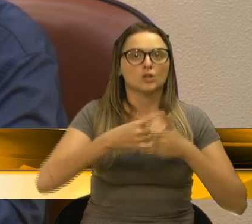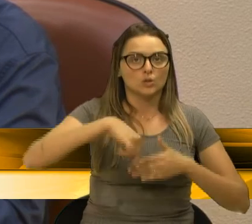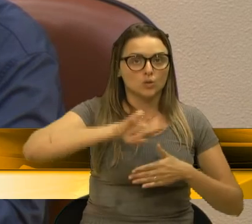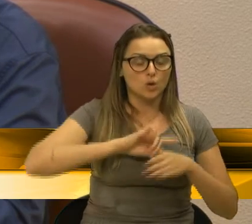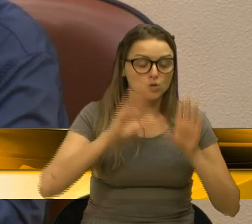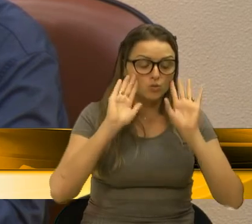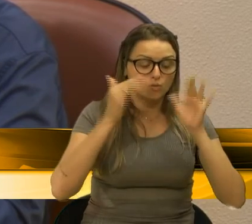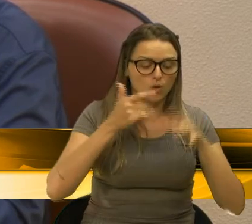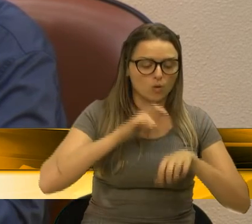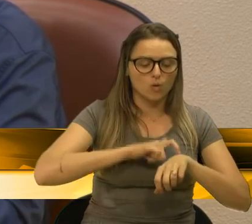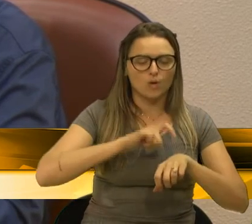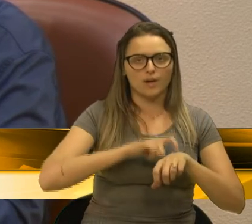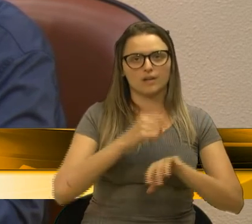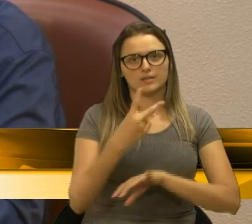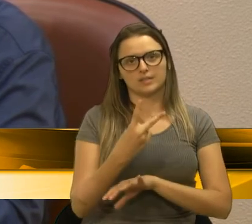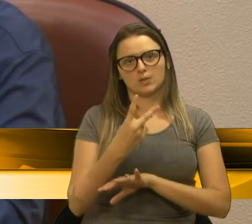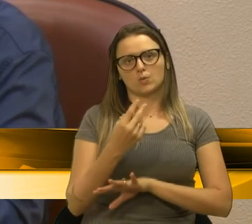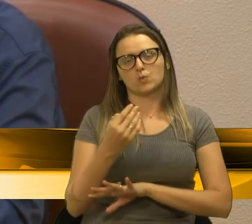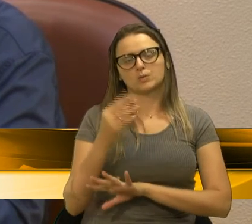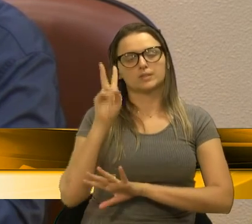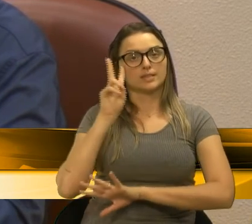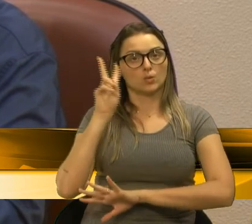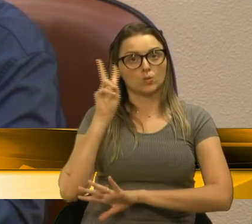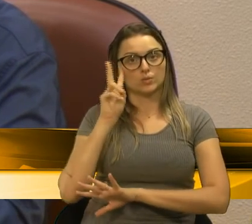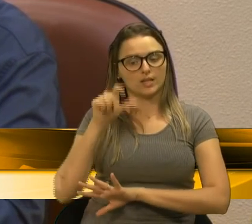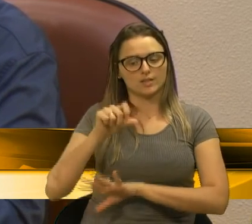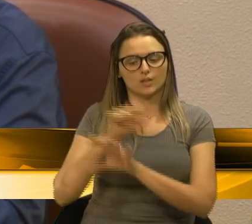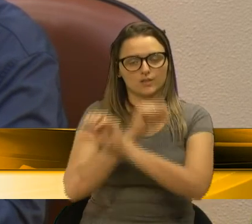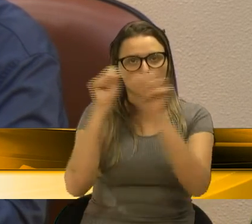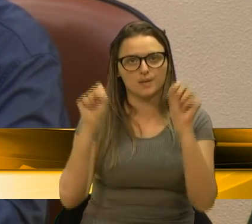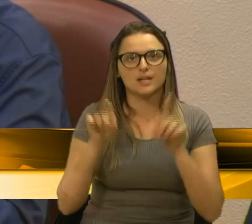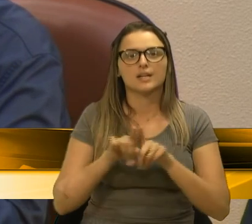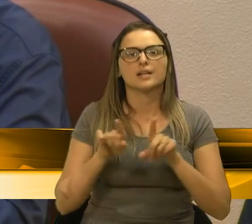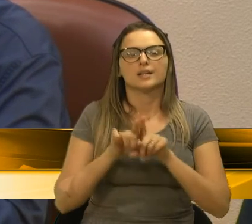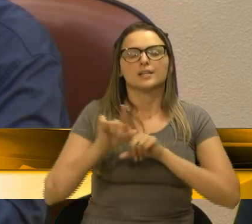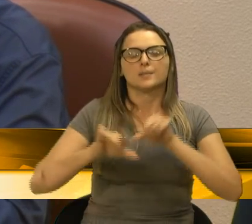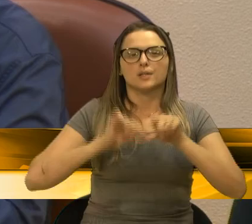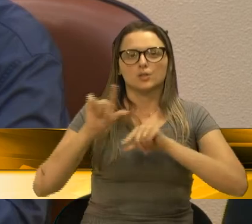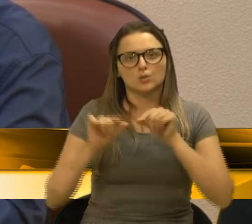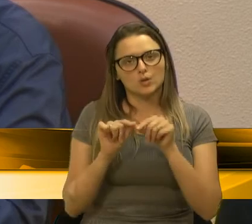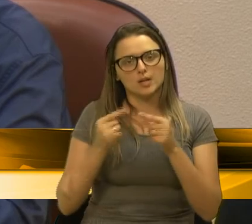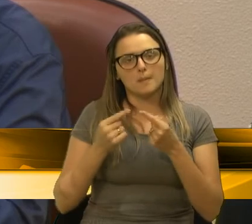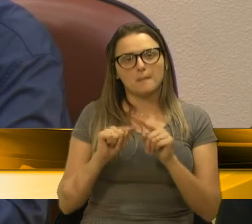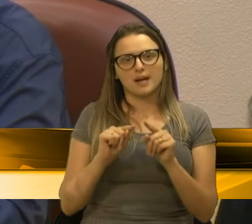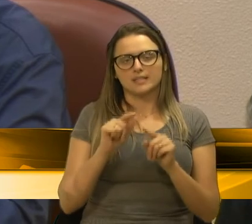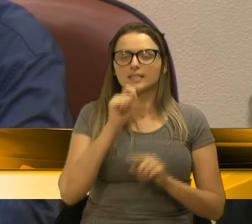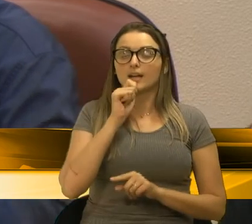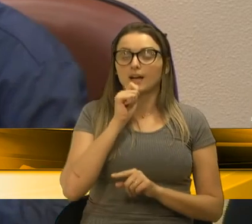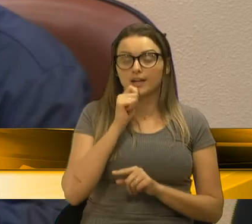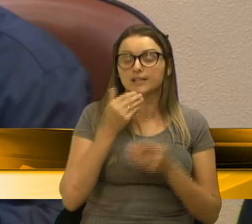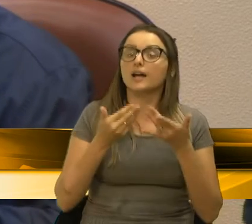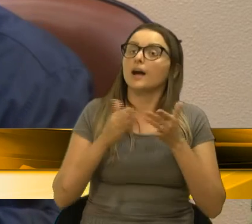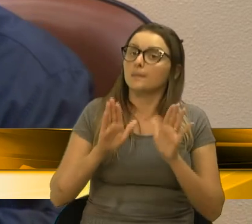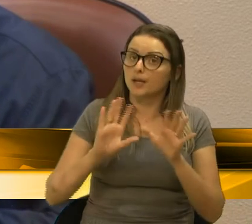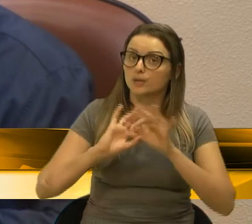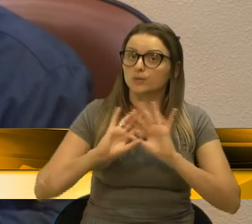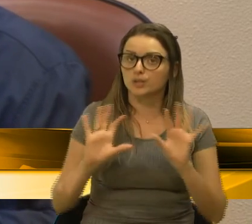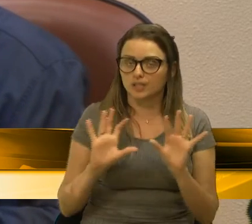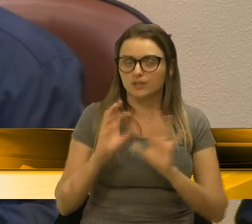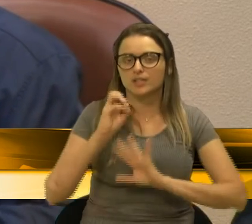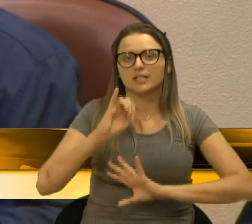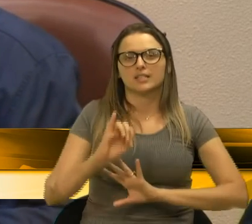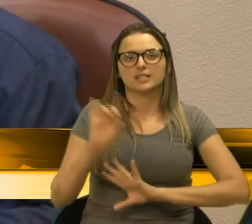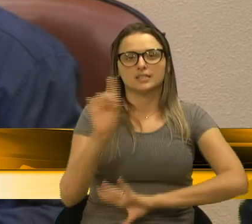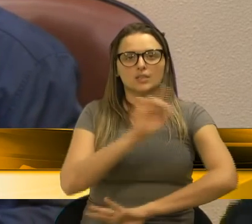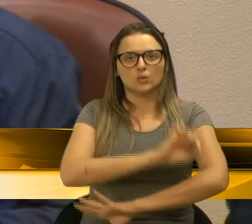para este horário para segunda-feira, às 9 horas da manhã, deixando. Então, ficou definido por essa data, mas ainda deixando em aberto que se